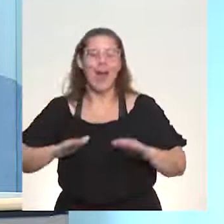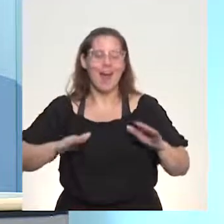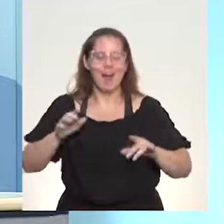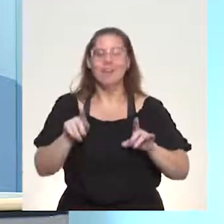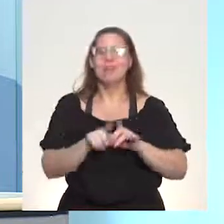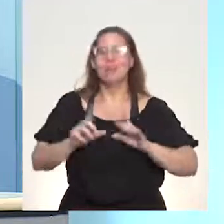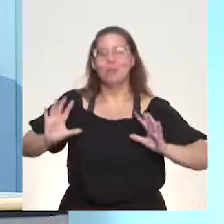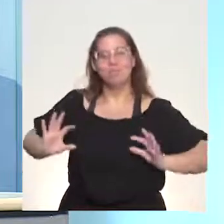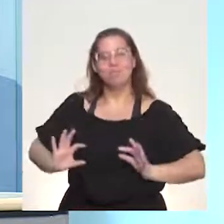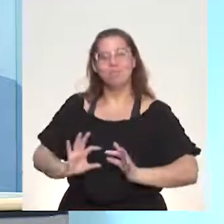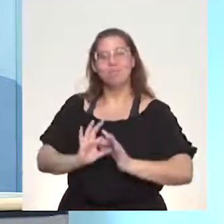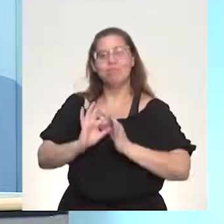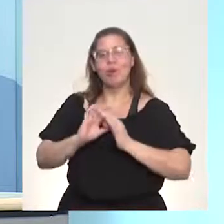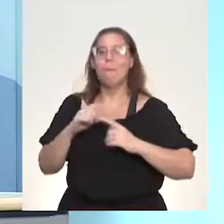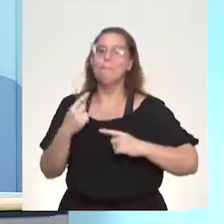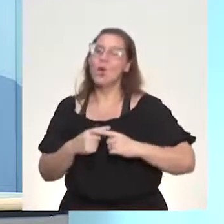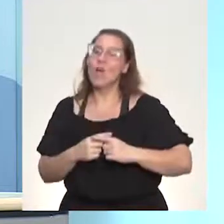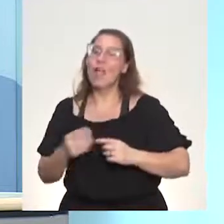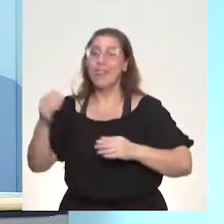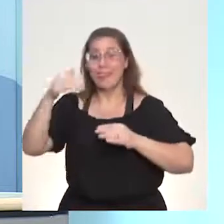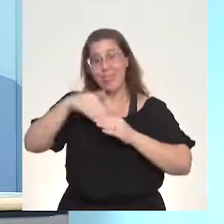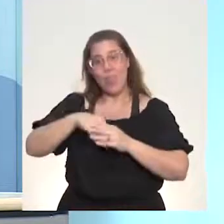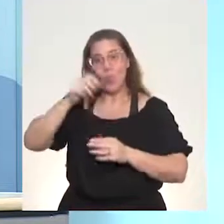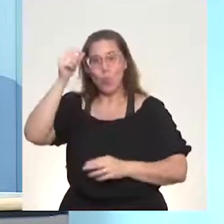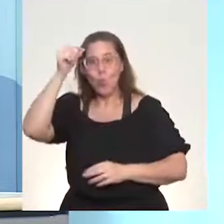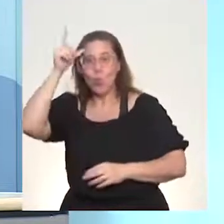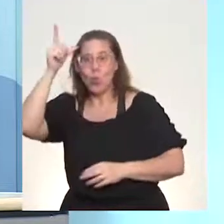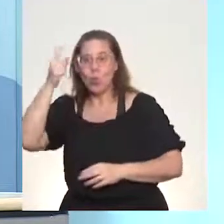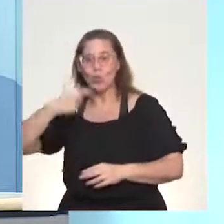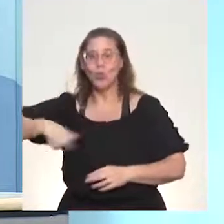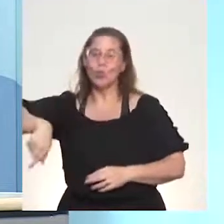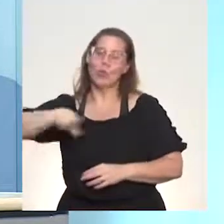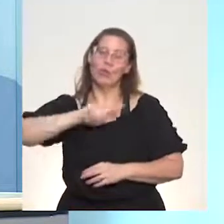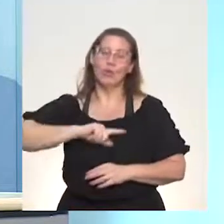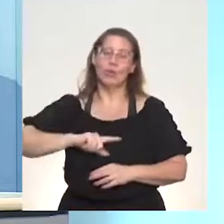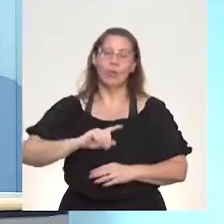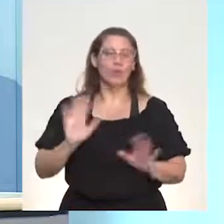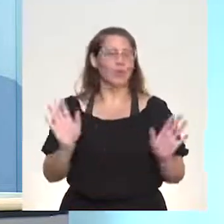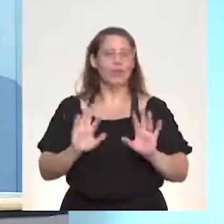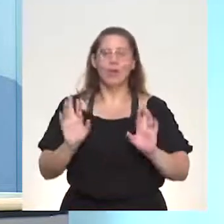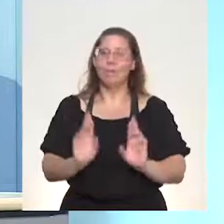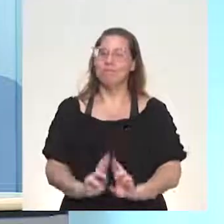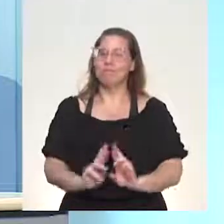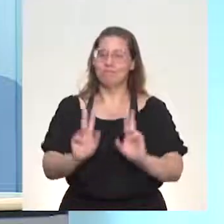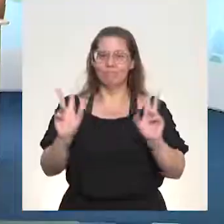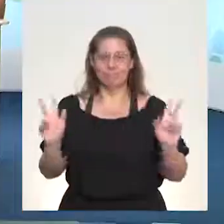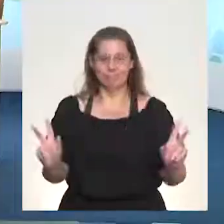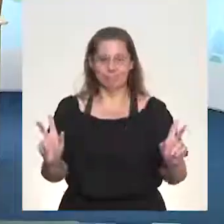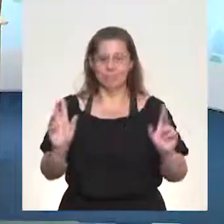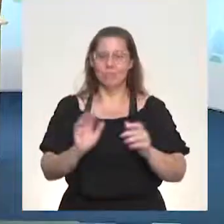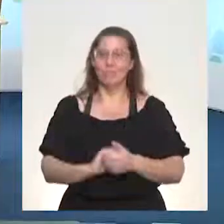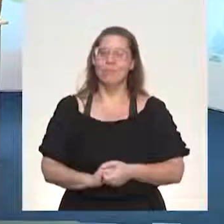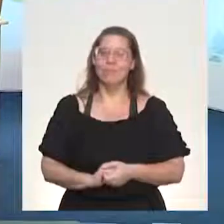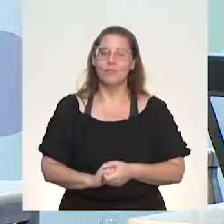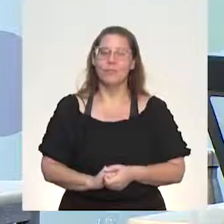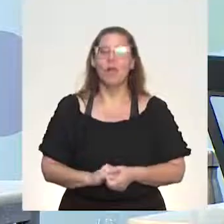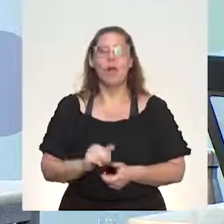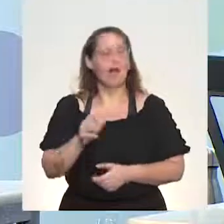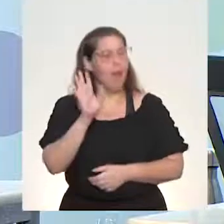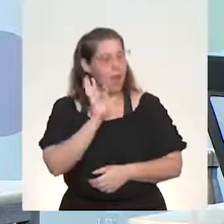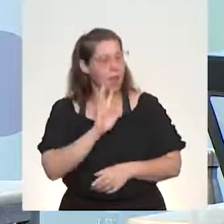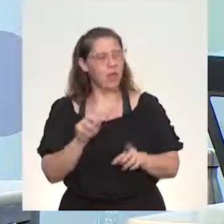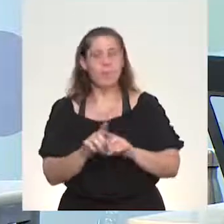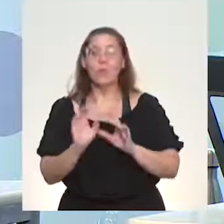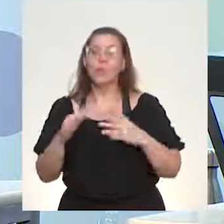conhecimento está na nossa cultura, né? Então, não há essa dicotomia, tá certo? Eu acho interessante também te mencionar,